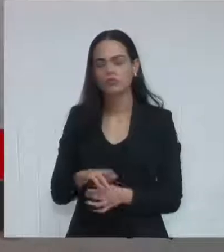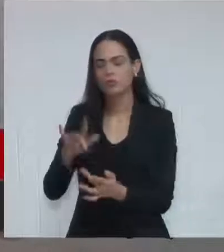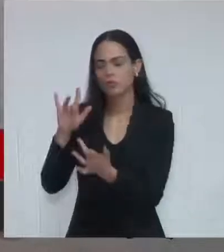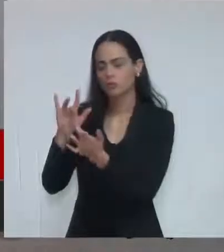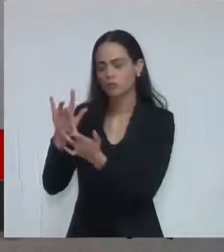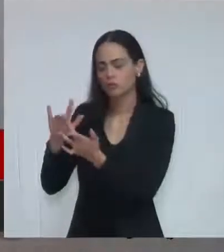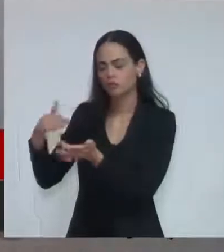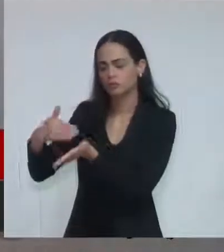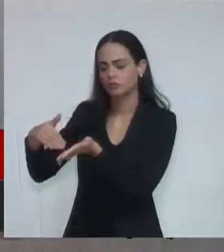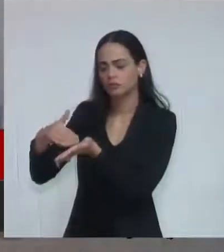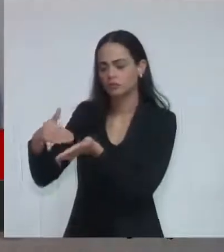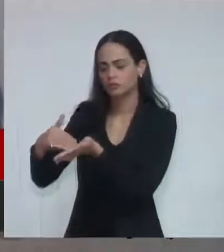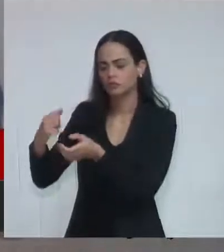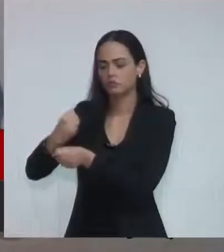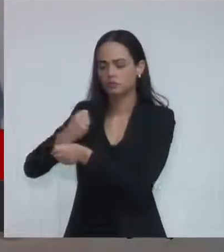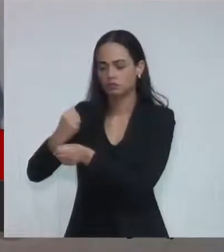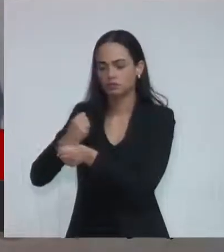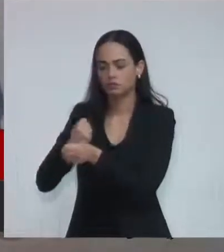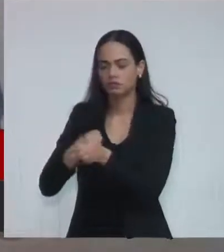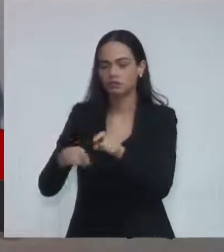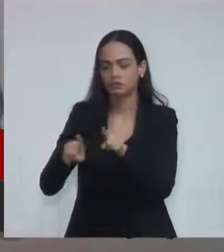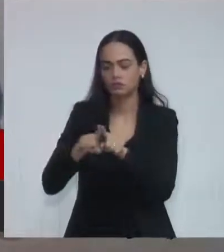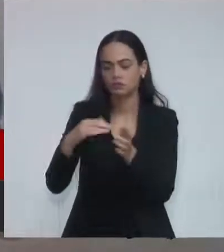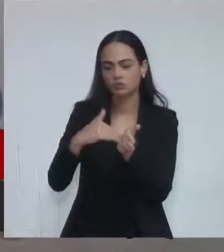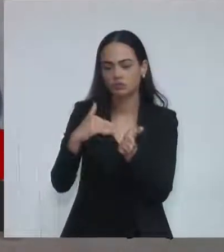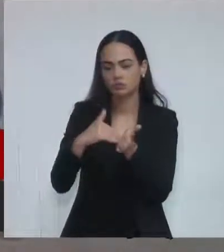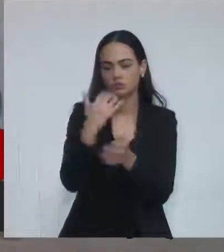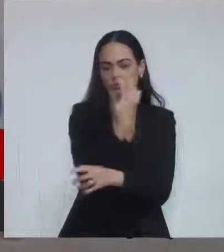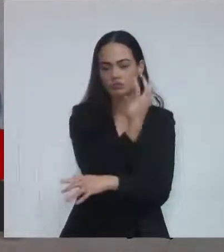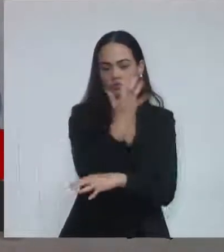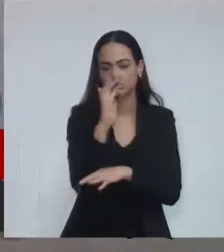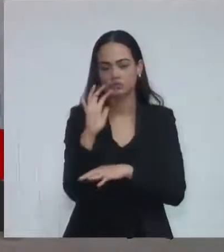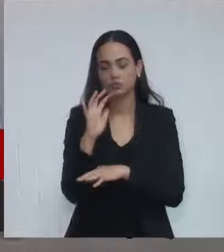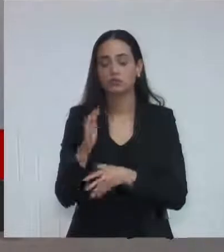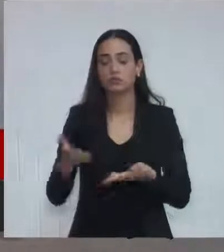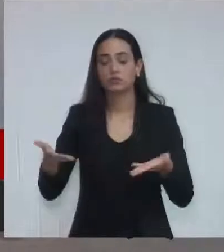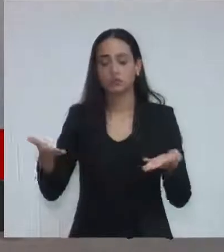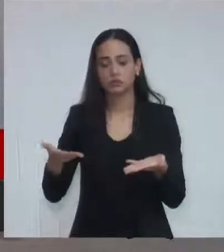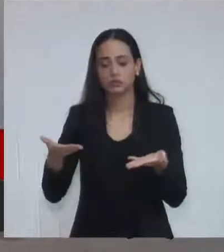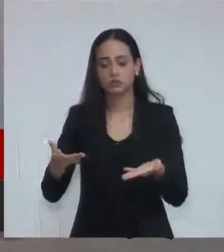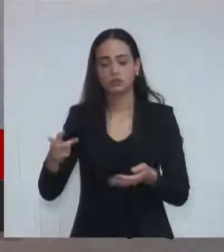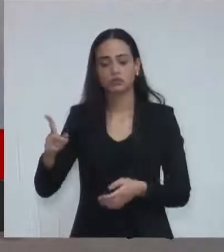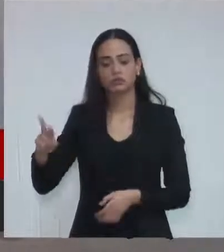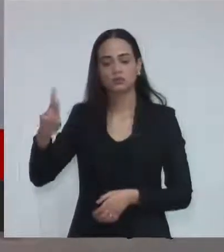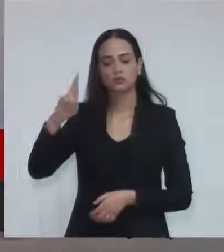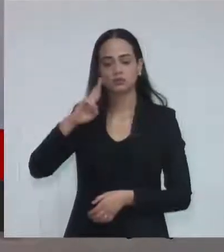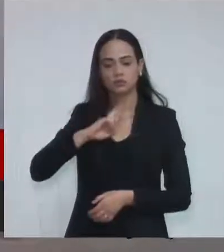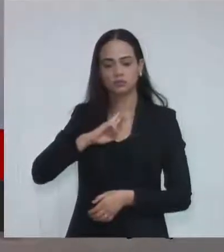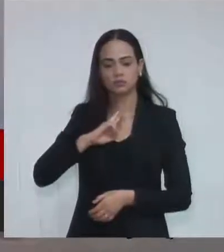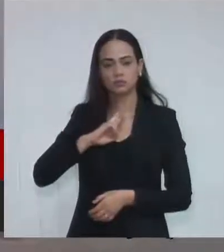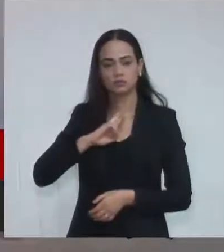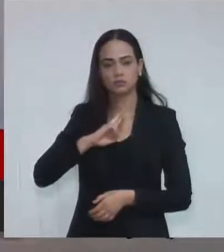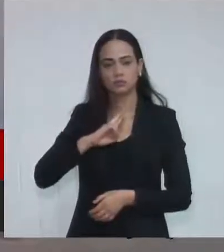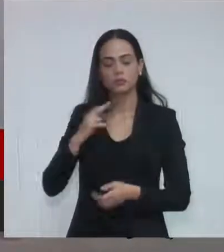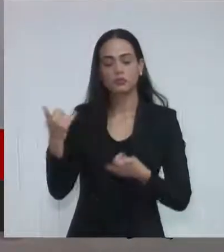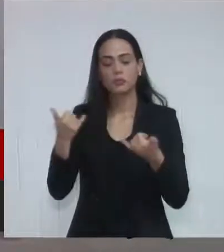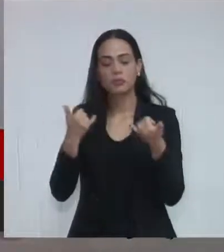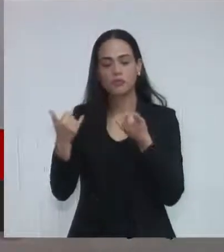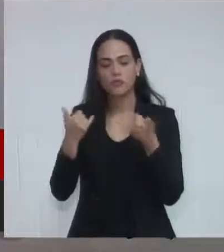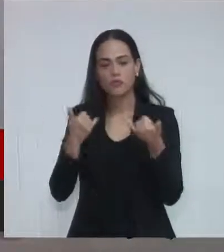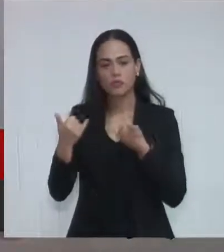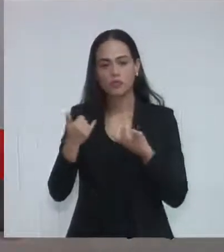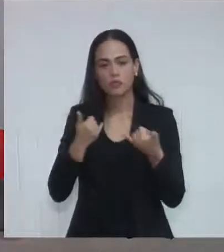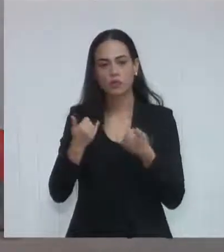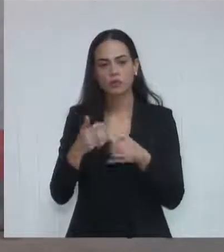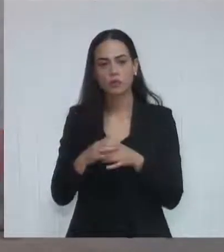e com a Secretaria do Meio Ambiente, e hoje eu tive uma resposta mais concreta sobre a principal